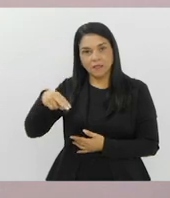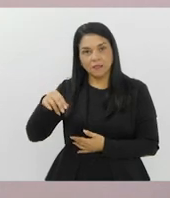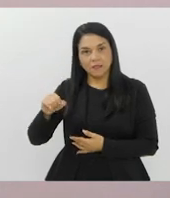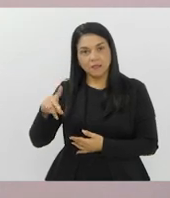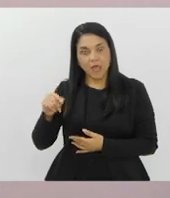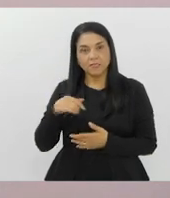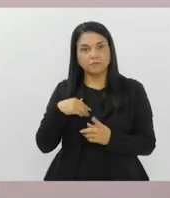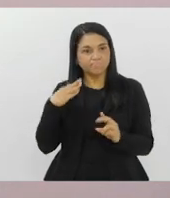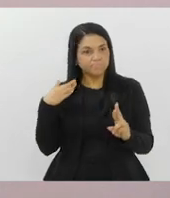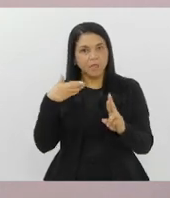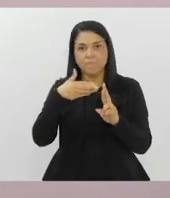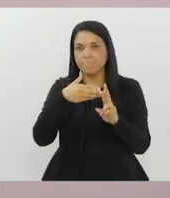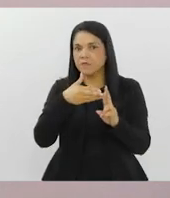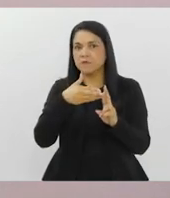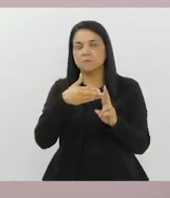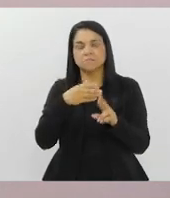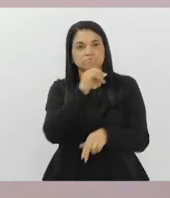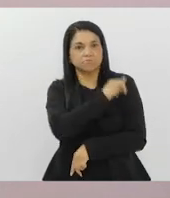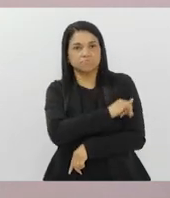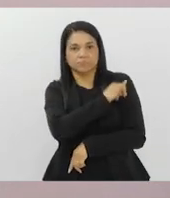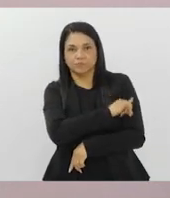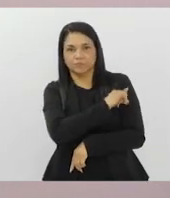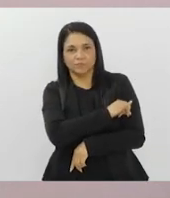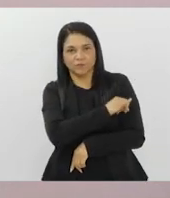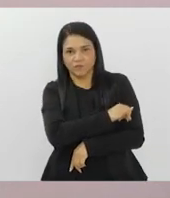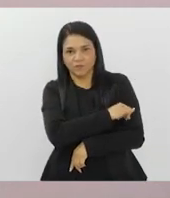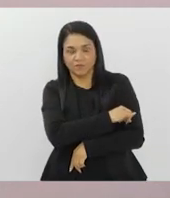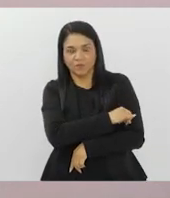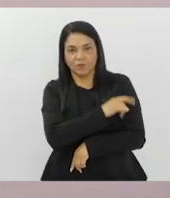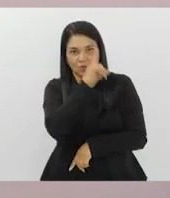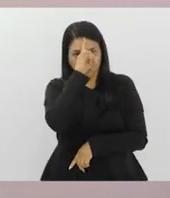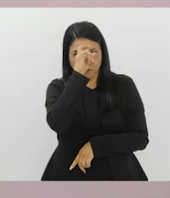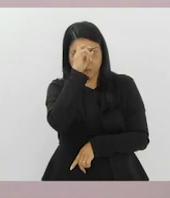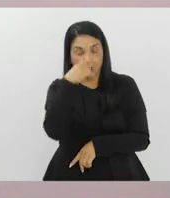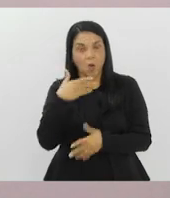cidade do Rio de Janeiro, que é onde eu pretendo